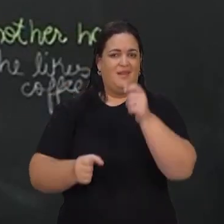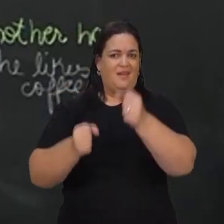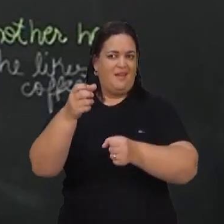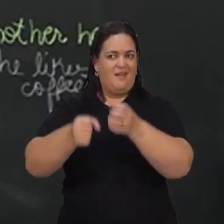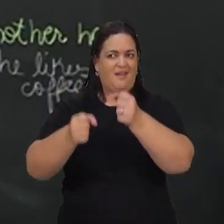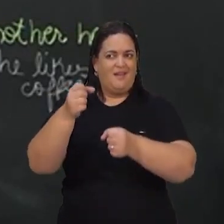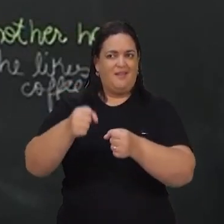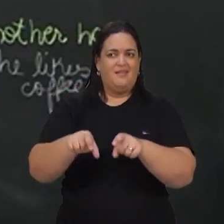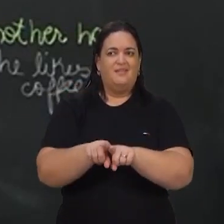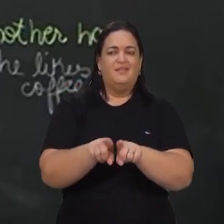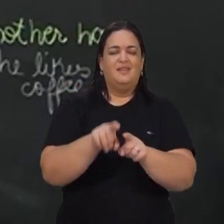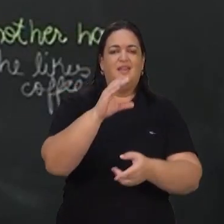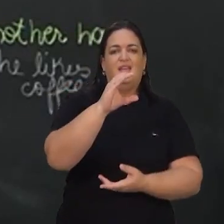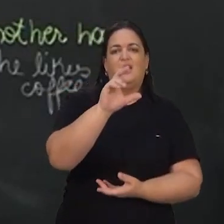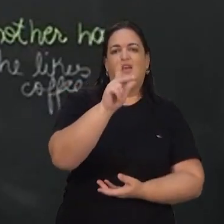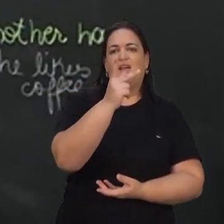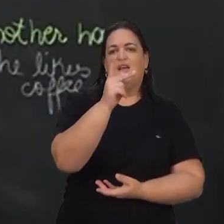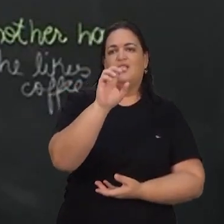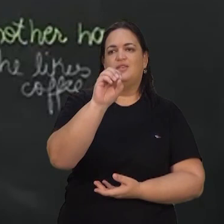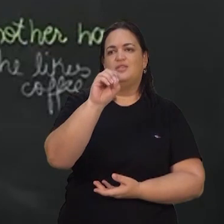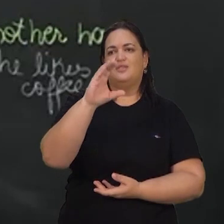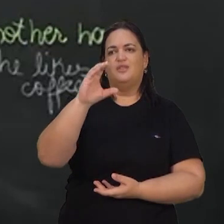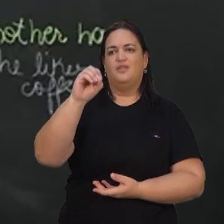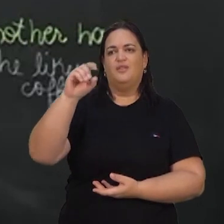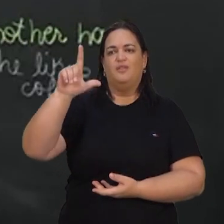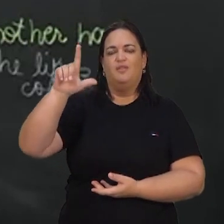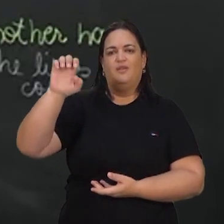E, por fim, o nosso chocolate milk.